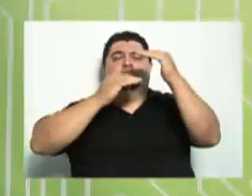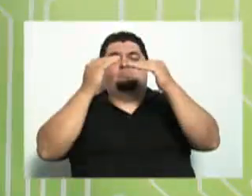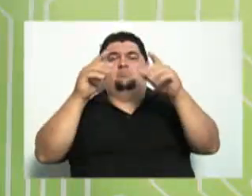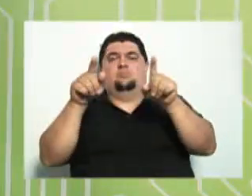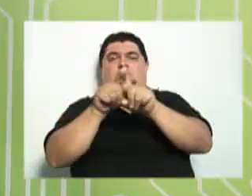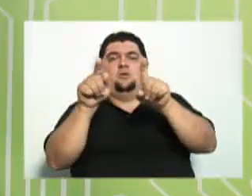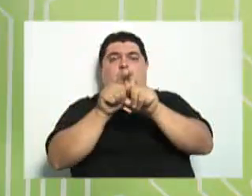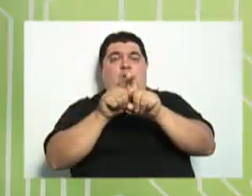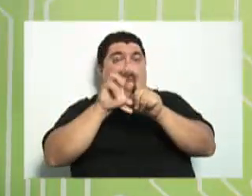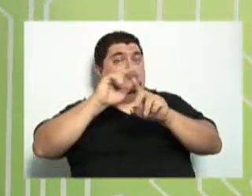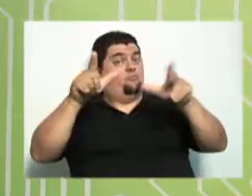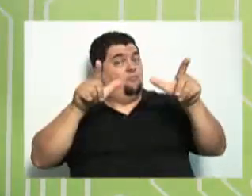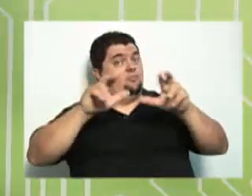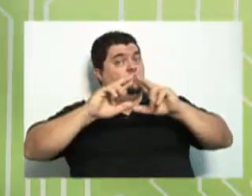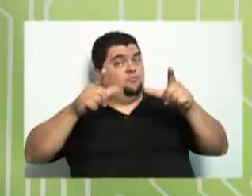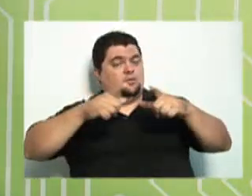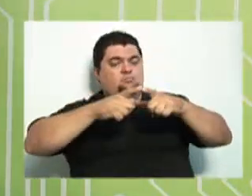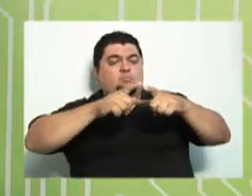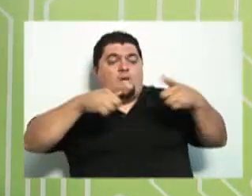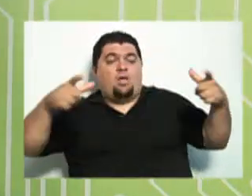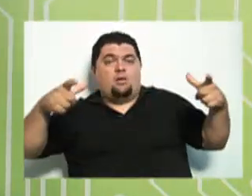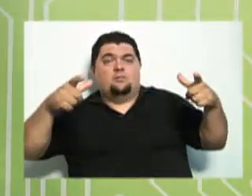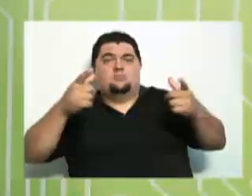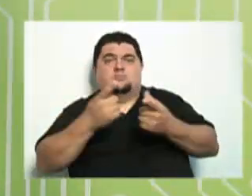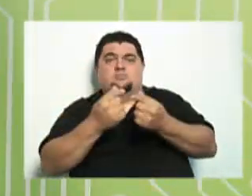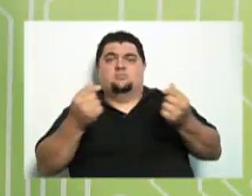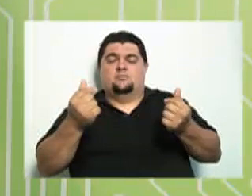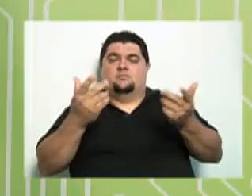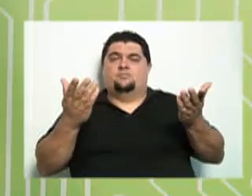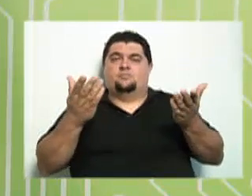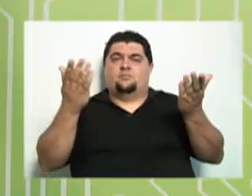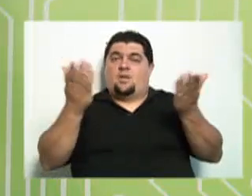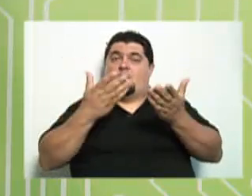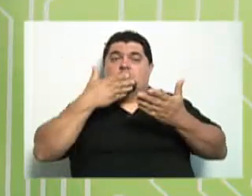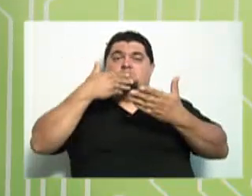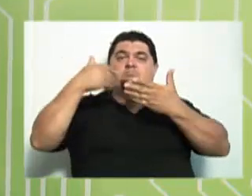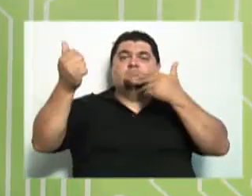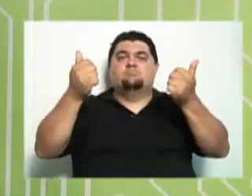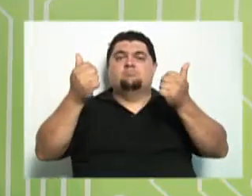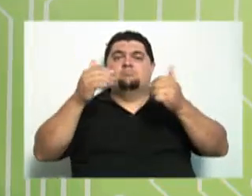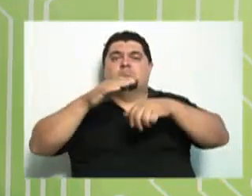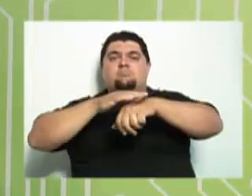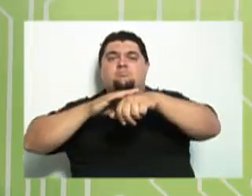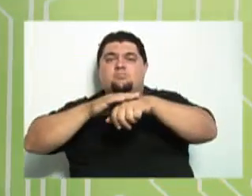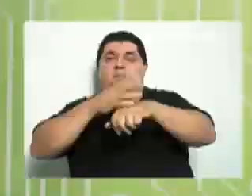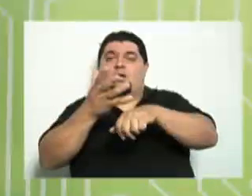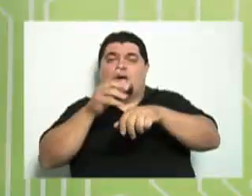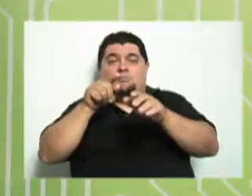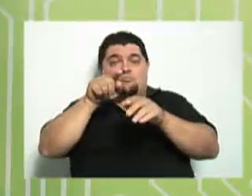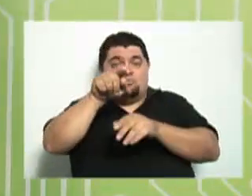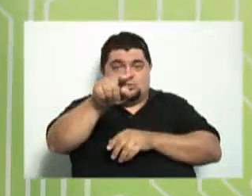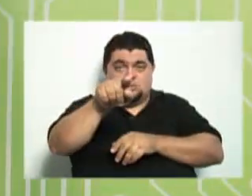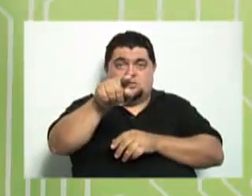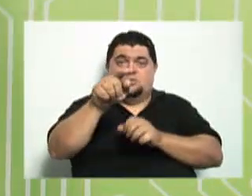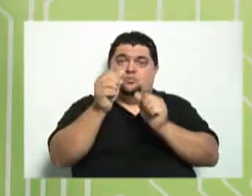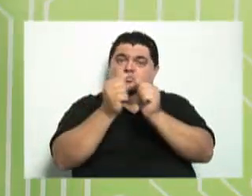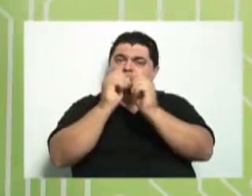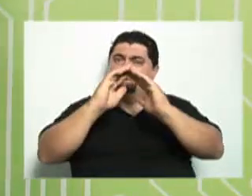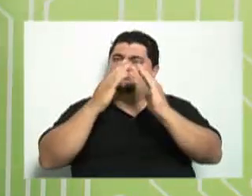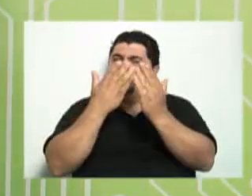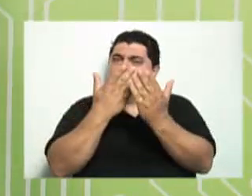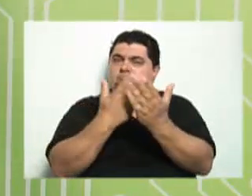desenvolvimento econômico. Vamos tentar discutir um pouquinho, mas para melhorar essa discussão, eu gostaria que você aí da sua